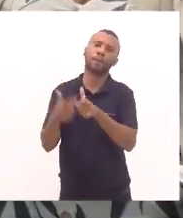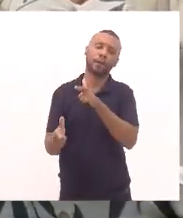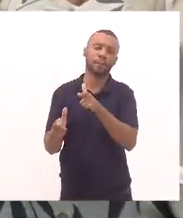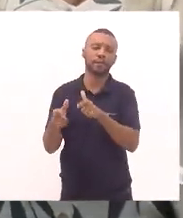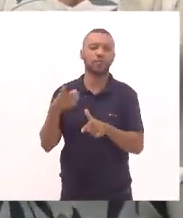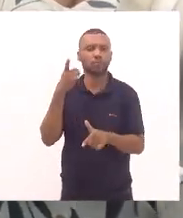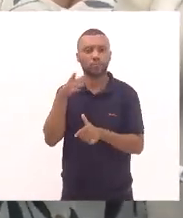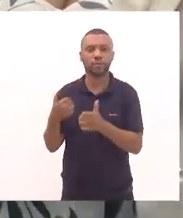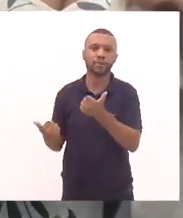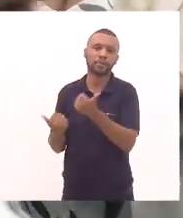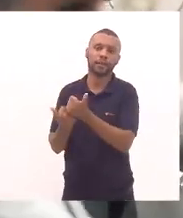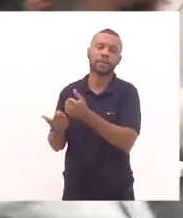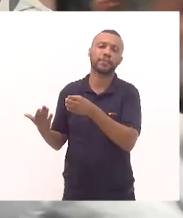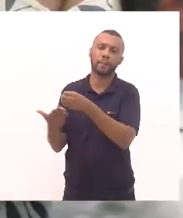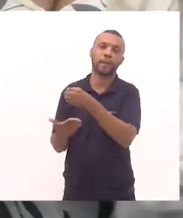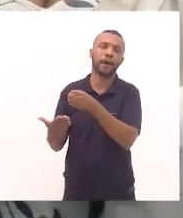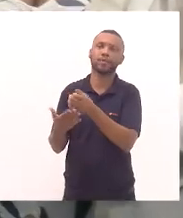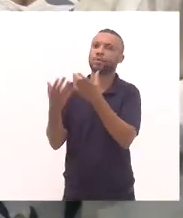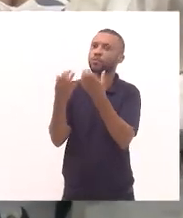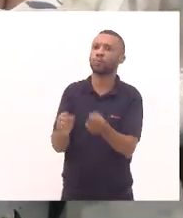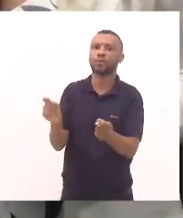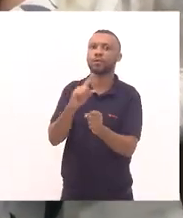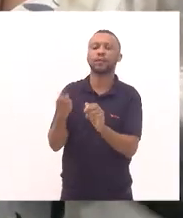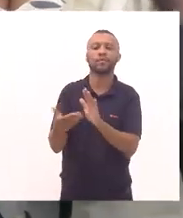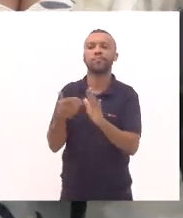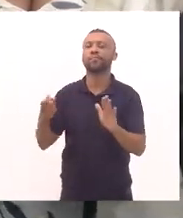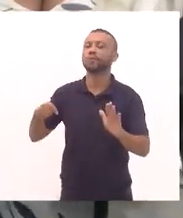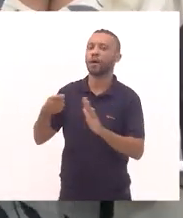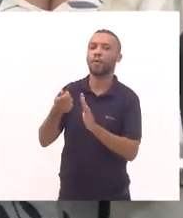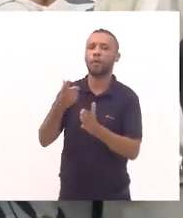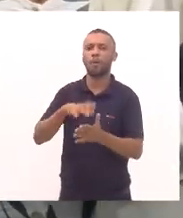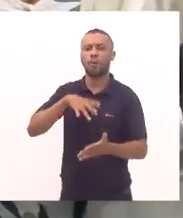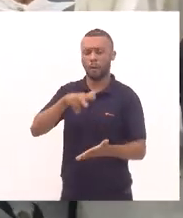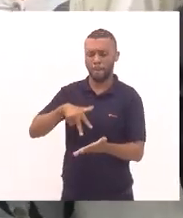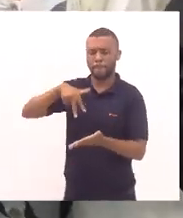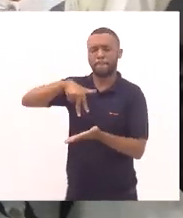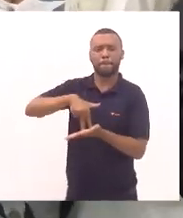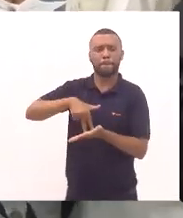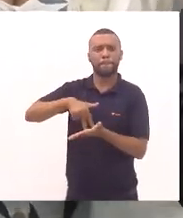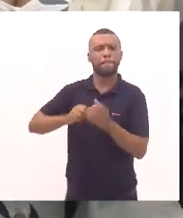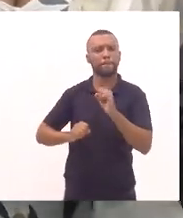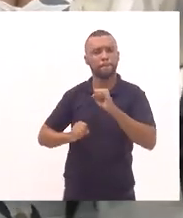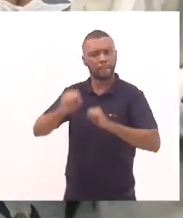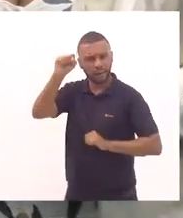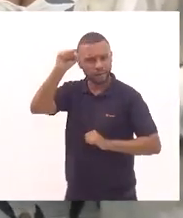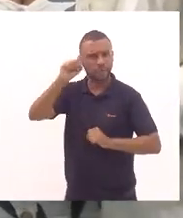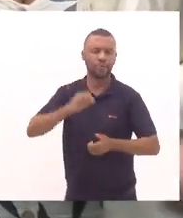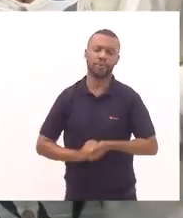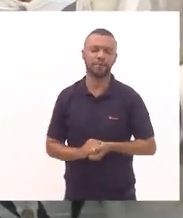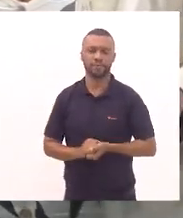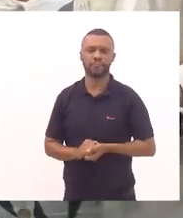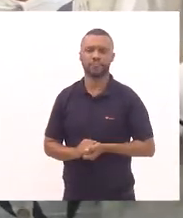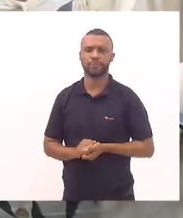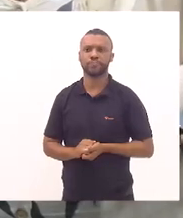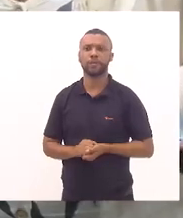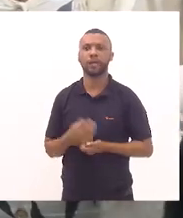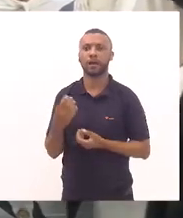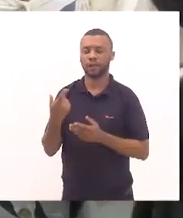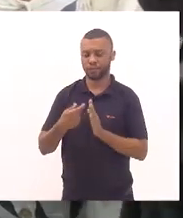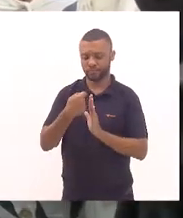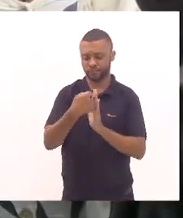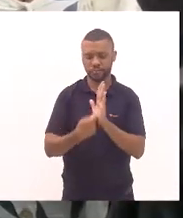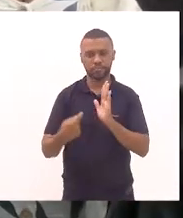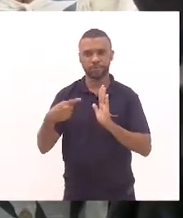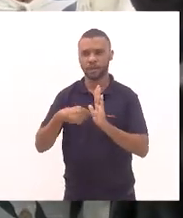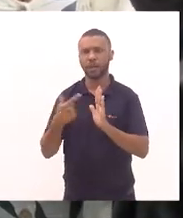base não aceitam retirar o termo bravura. E da maneira que está aqui, o termo